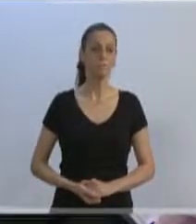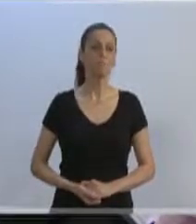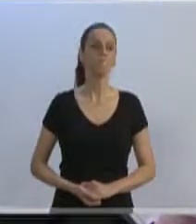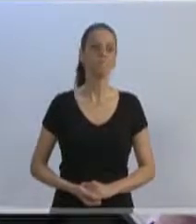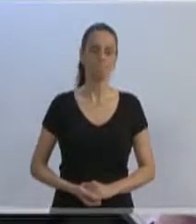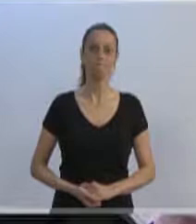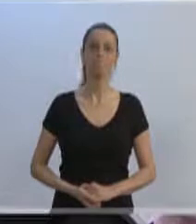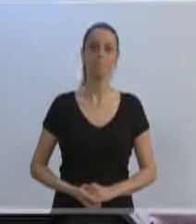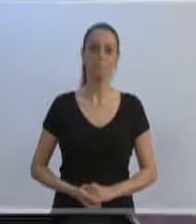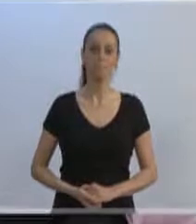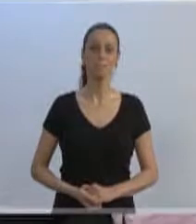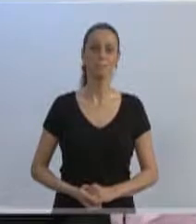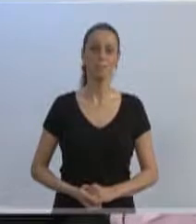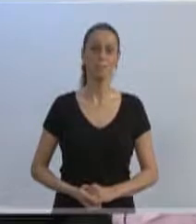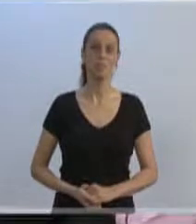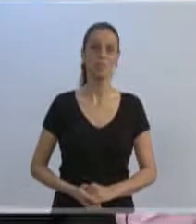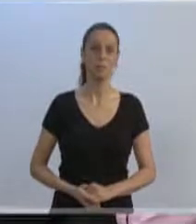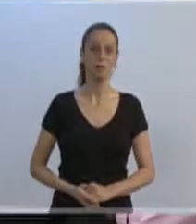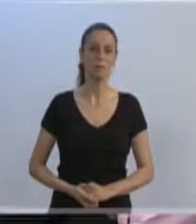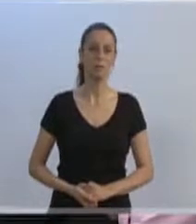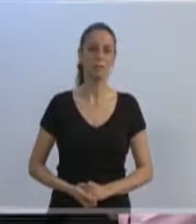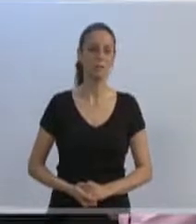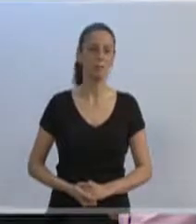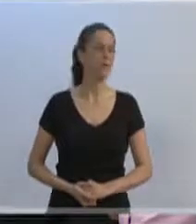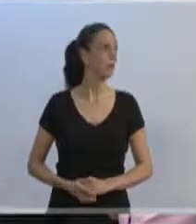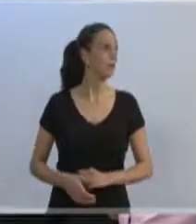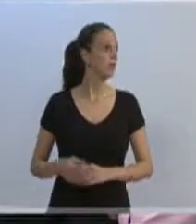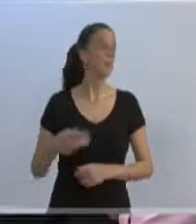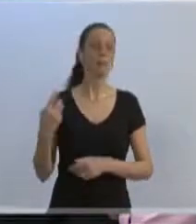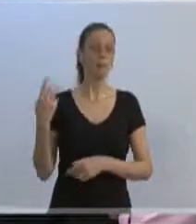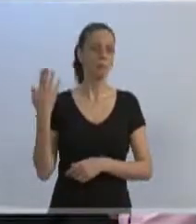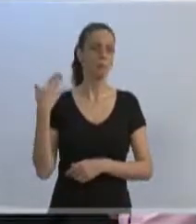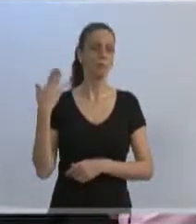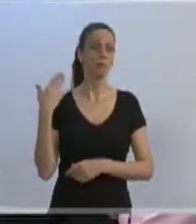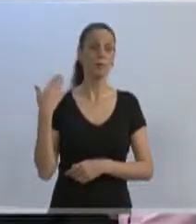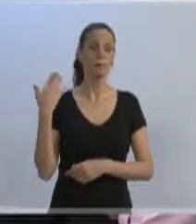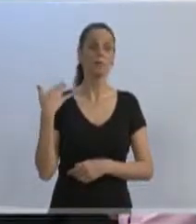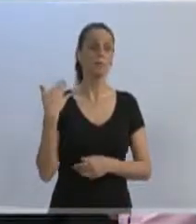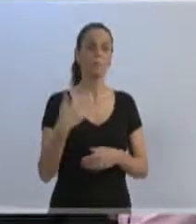rosa a princípio estava afastado